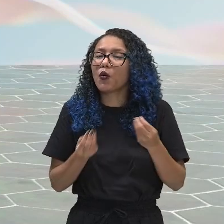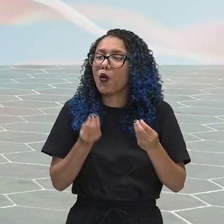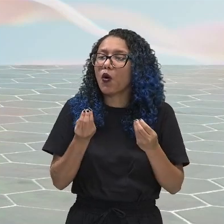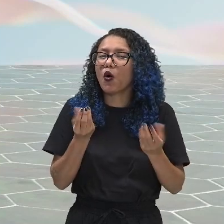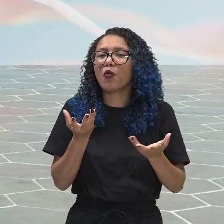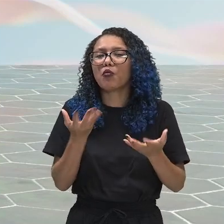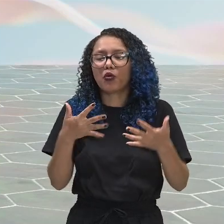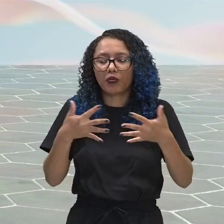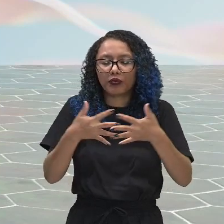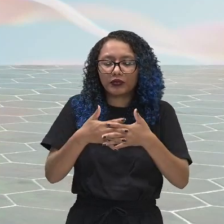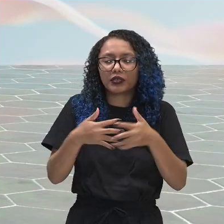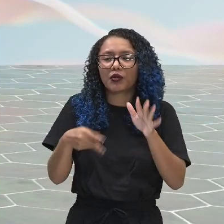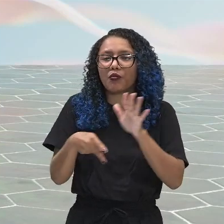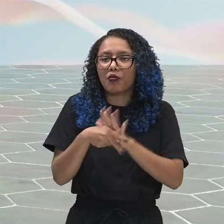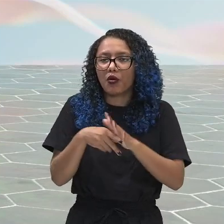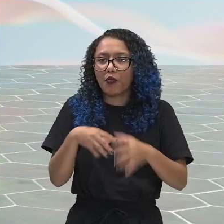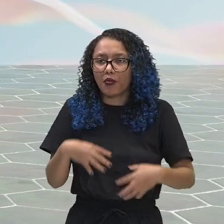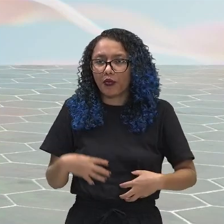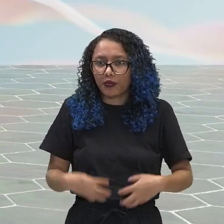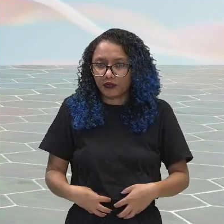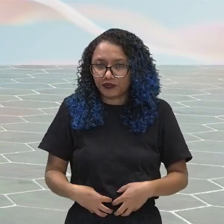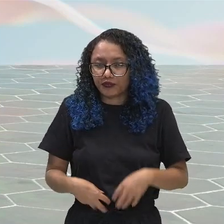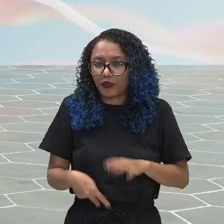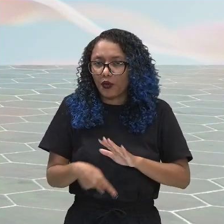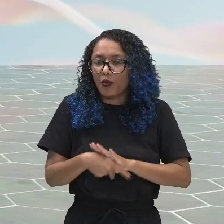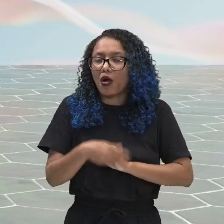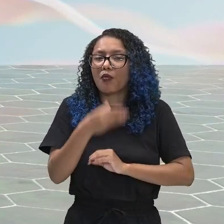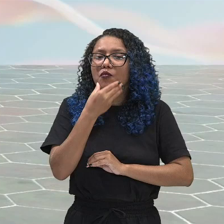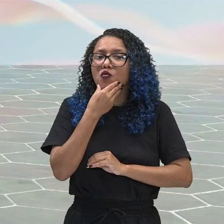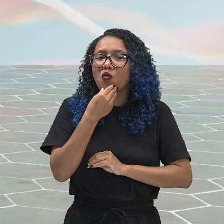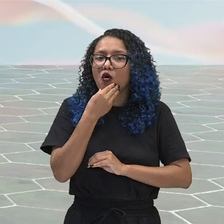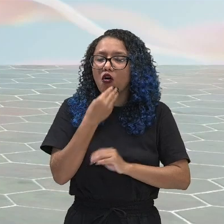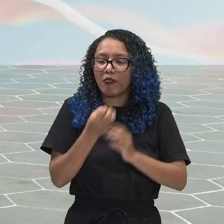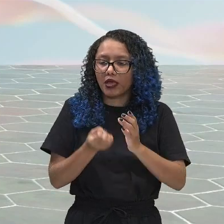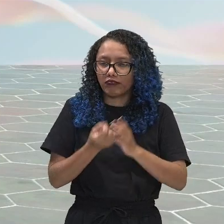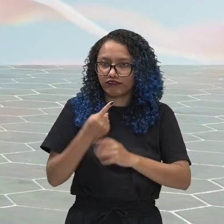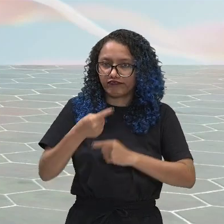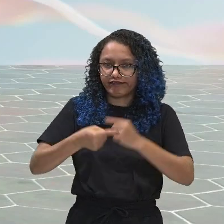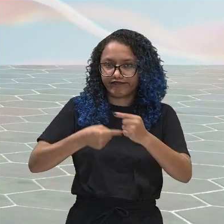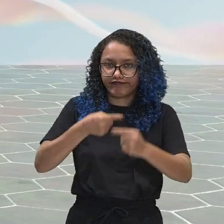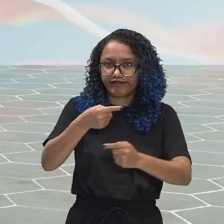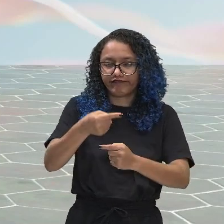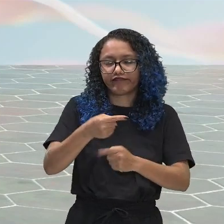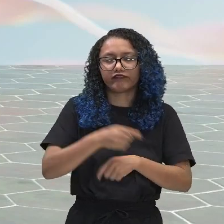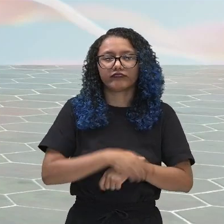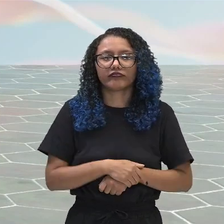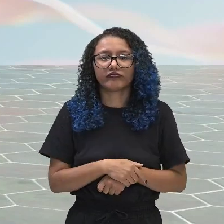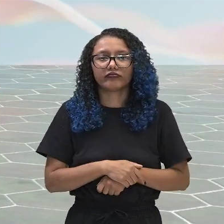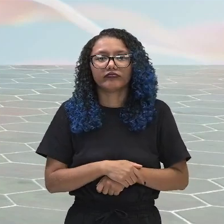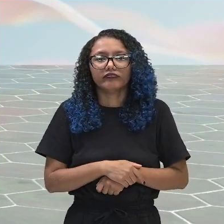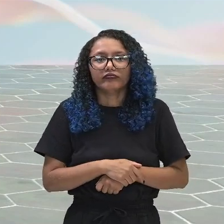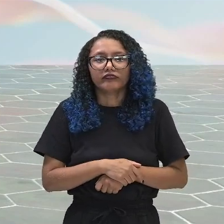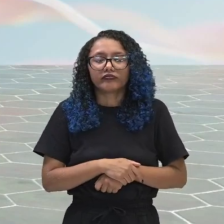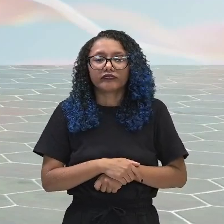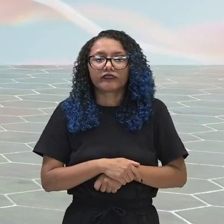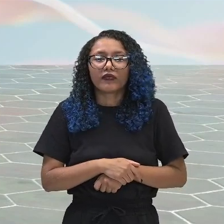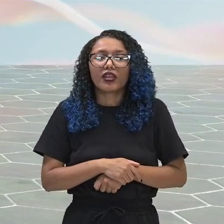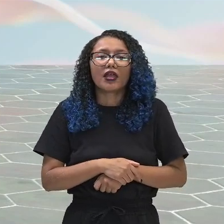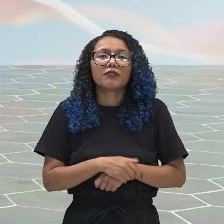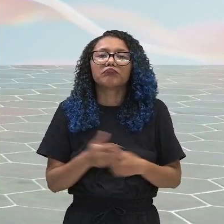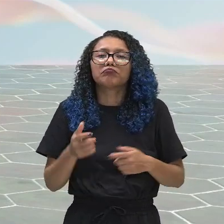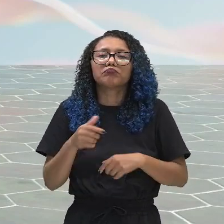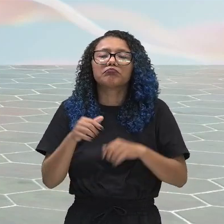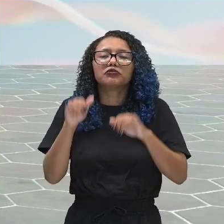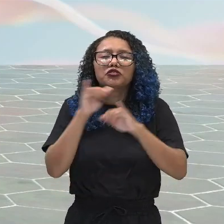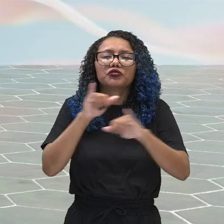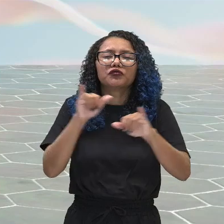aí os órgãos de reprodução masculina, né? E aí, então, de quem vai vir essa informação? Nós temos